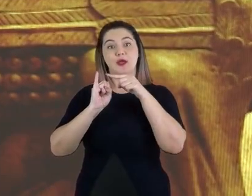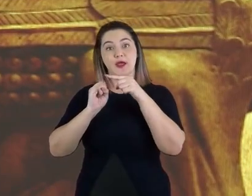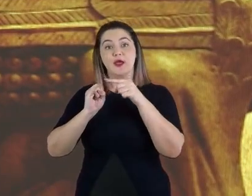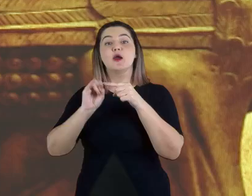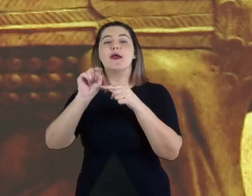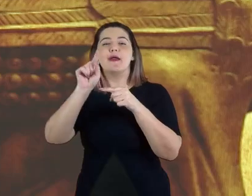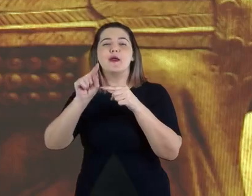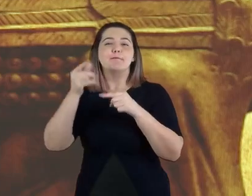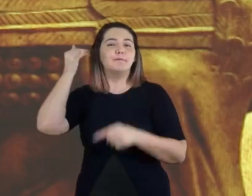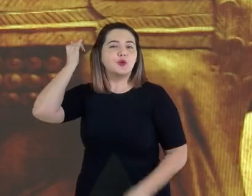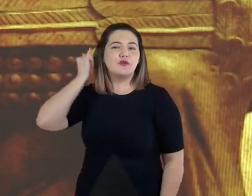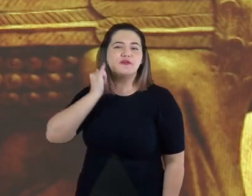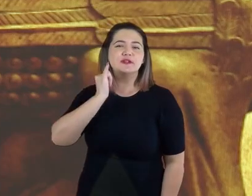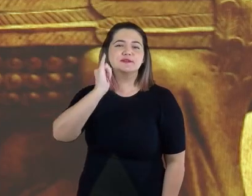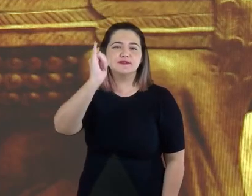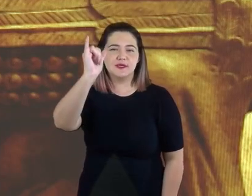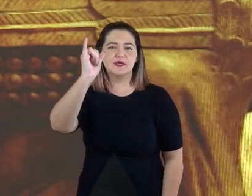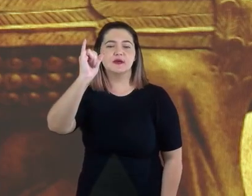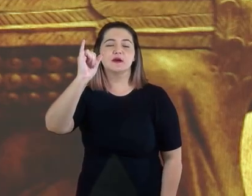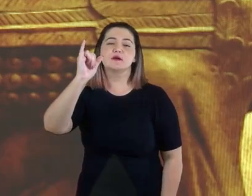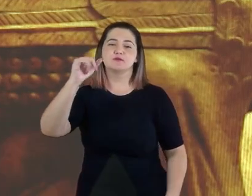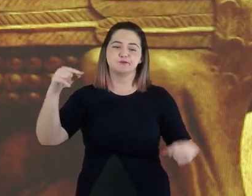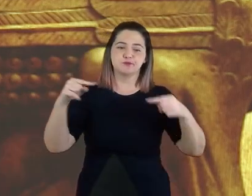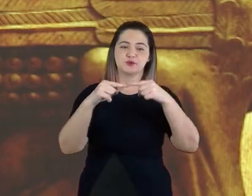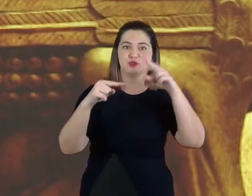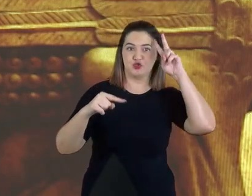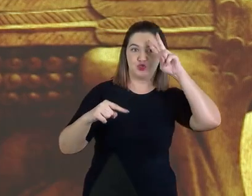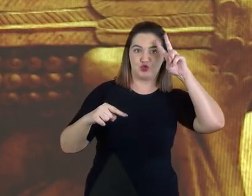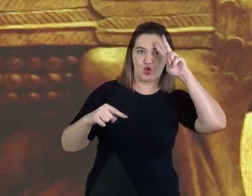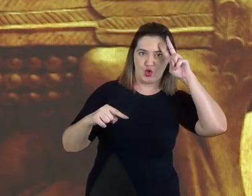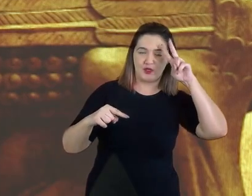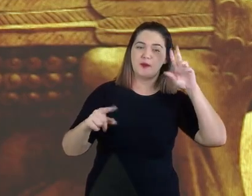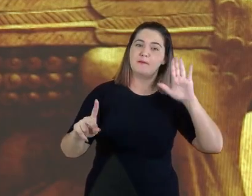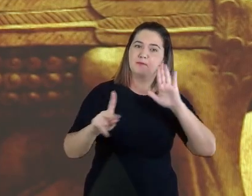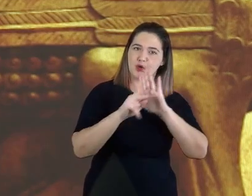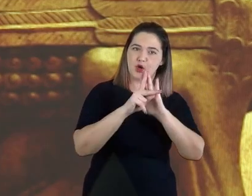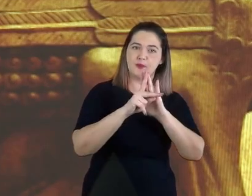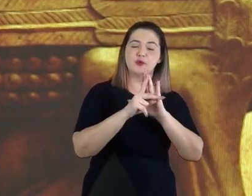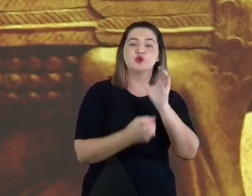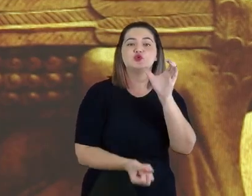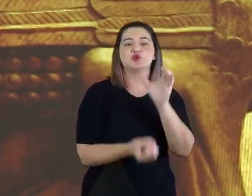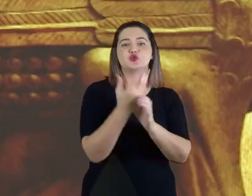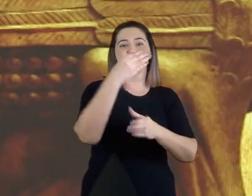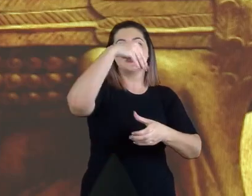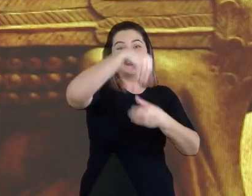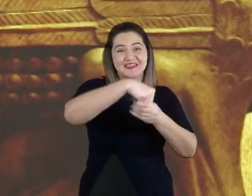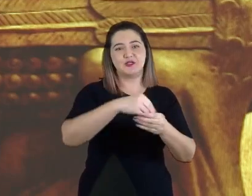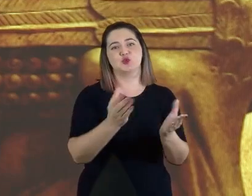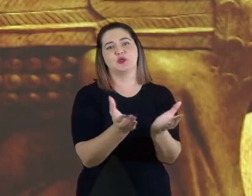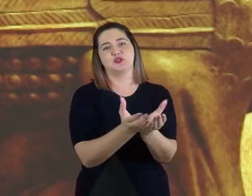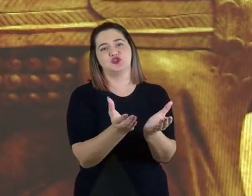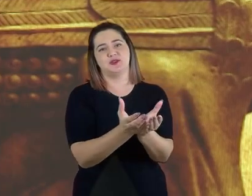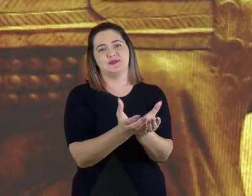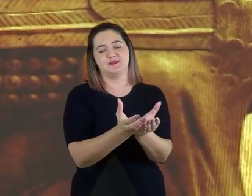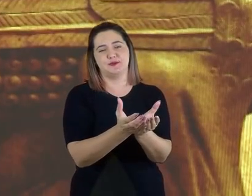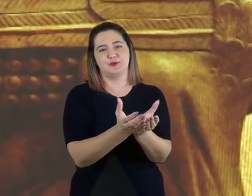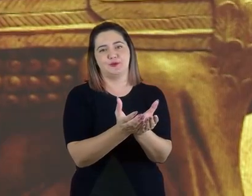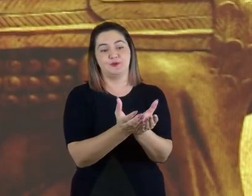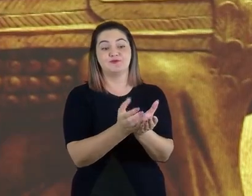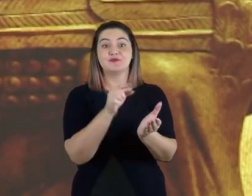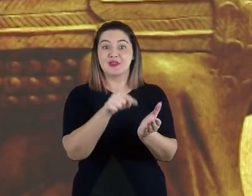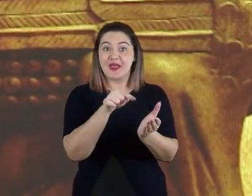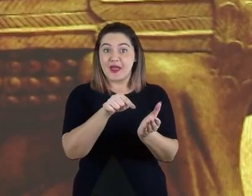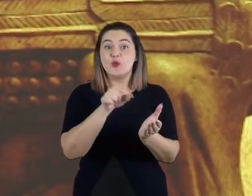do cristianismo, você lembra? Ele não seria, enquanto anticristo, um ser de fora do cristianismo, mas alguém que seria uma